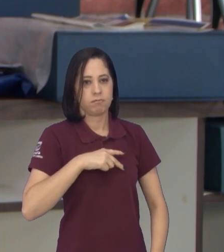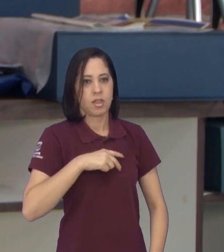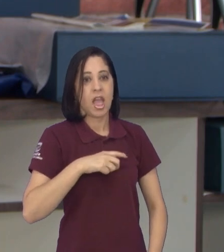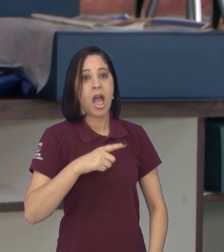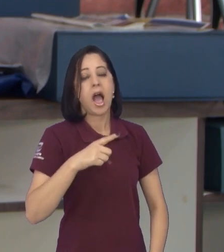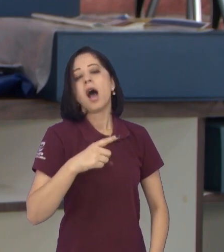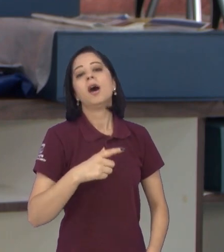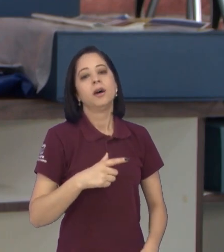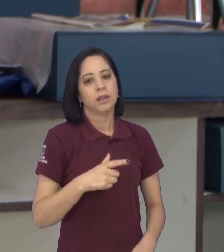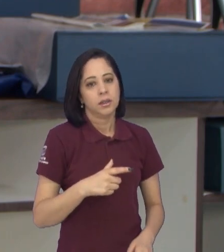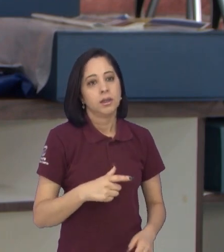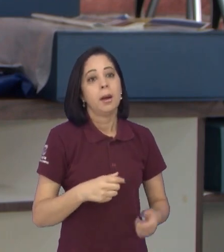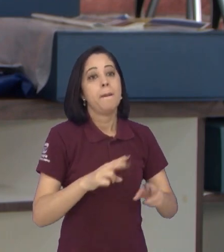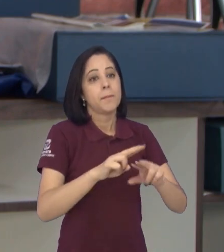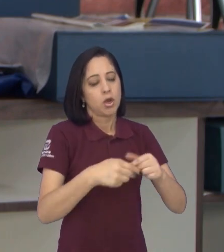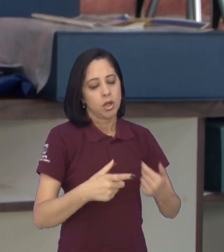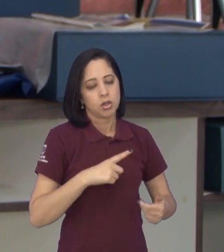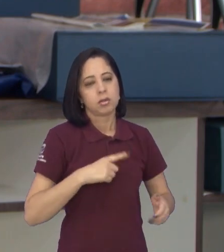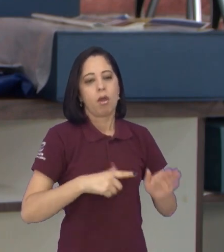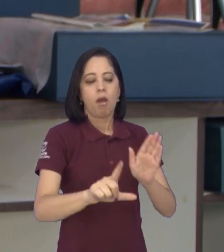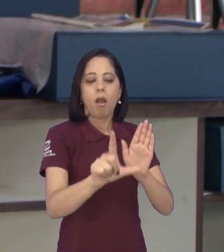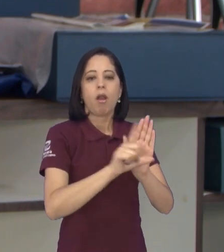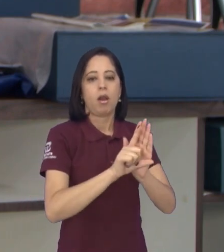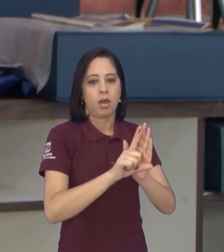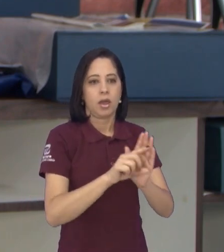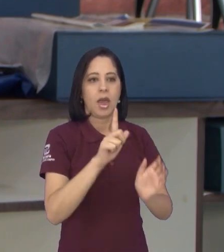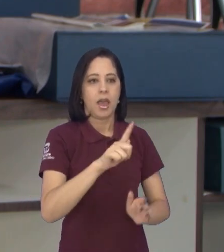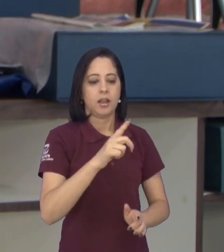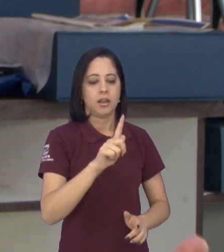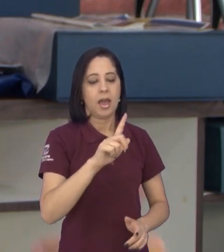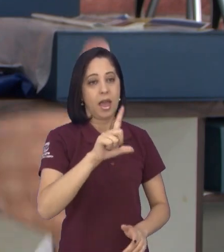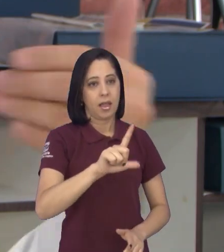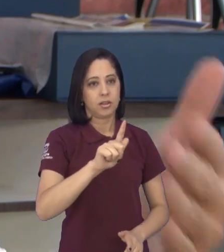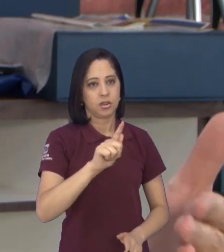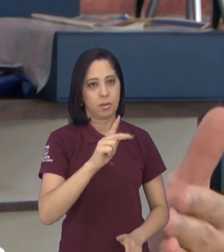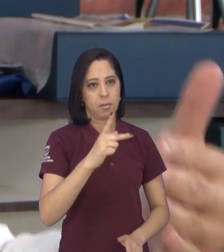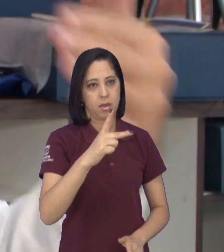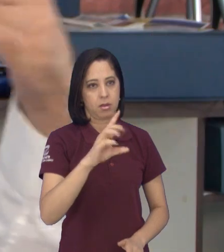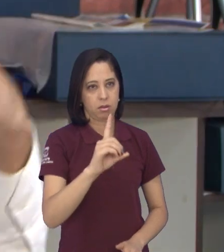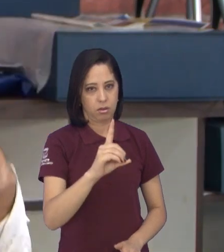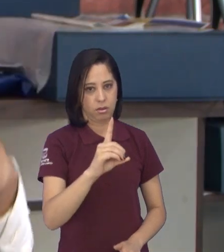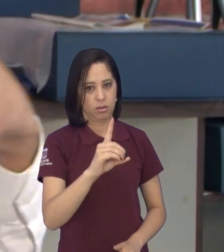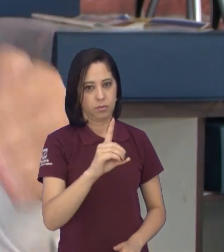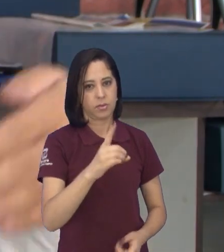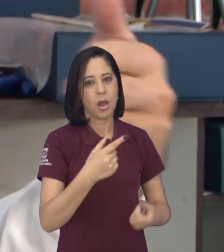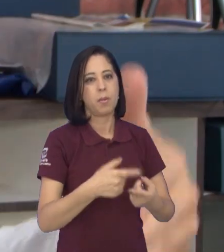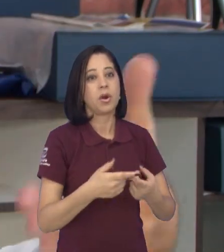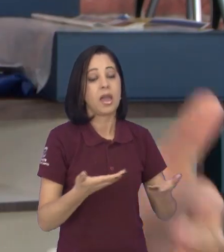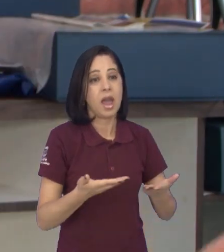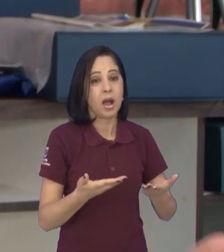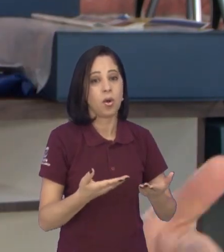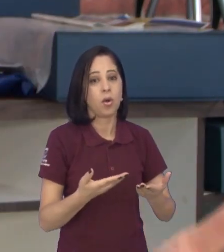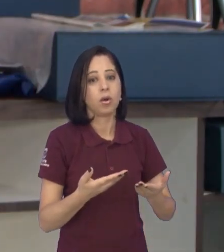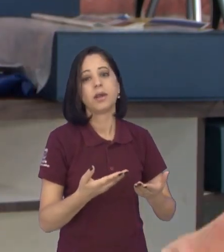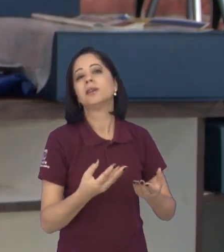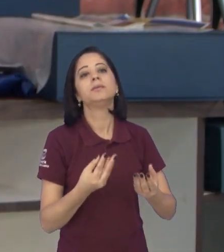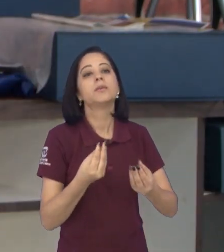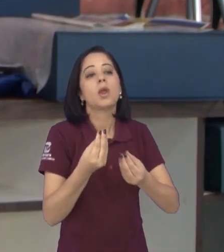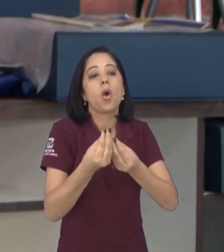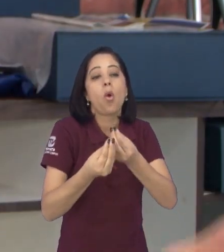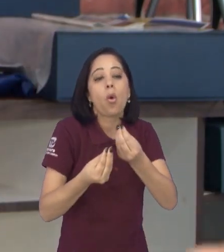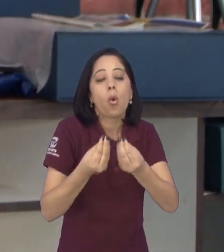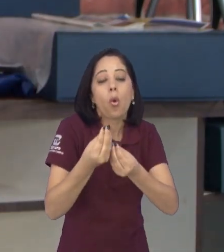isso surgiu a Lei Geral de Proteção de Dados, a LGPD, para adequar como deve ser tratados os